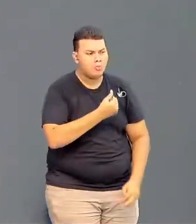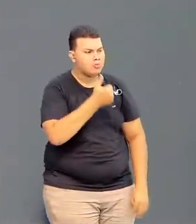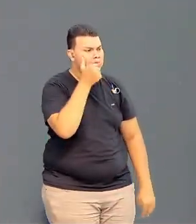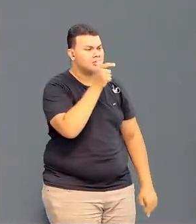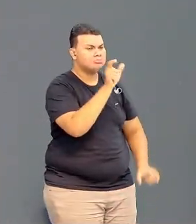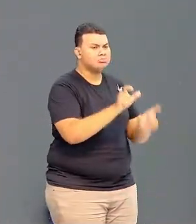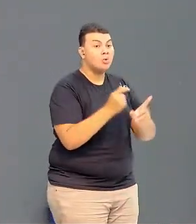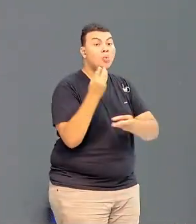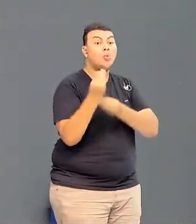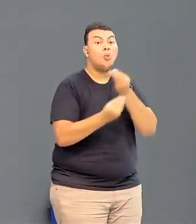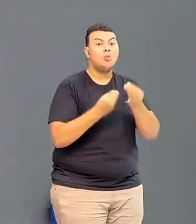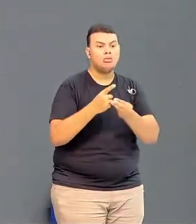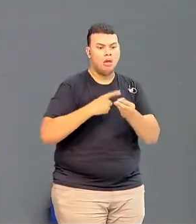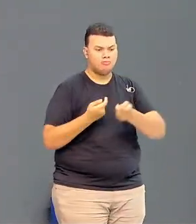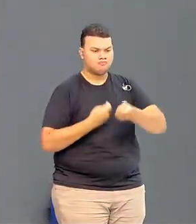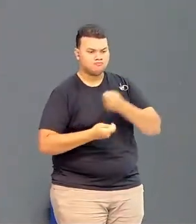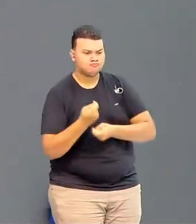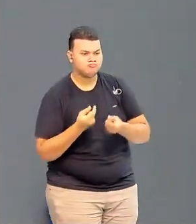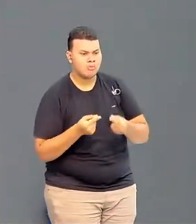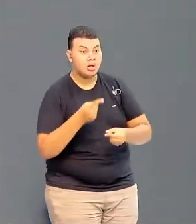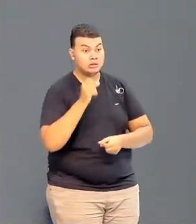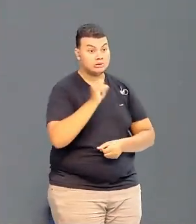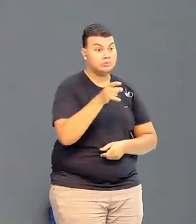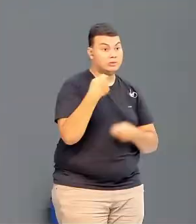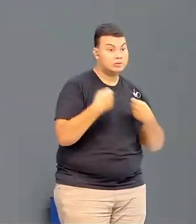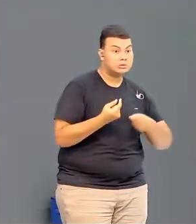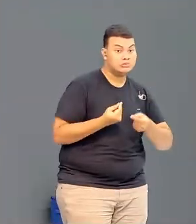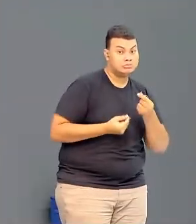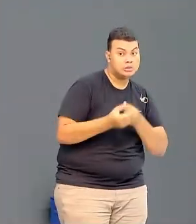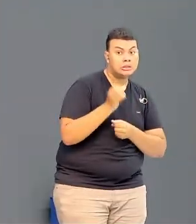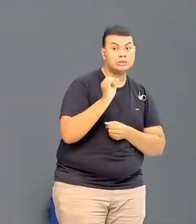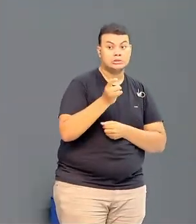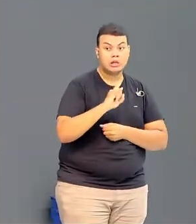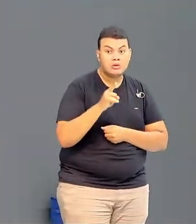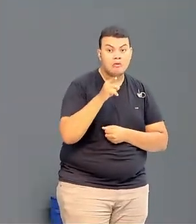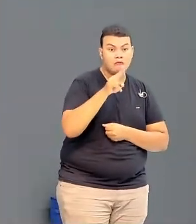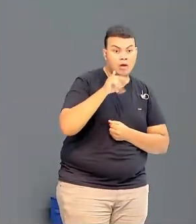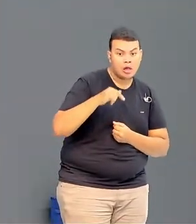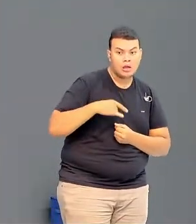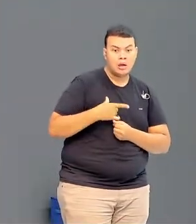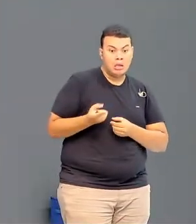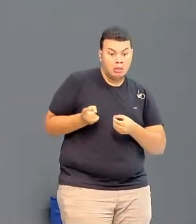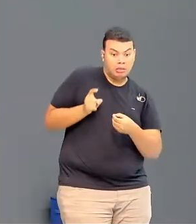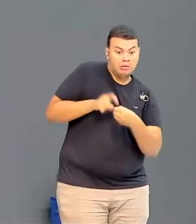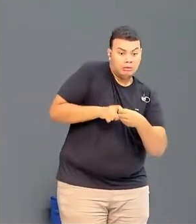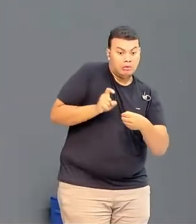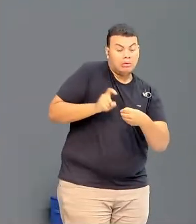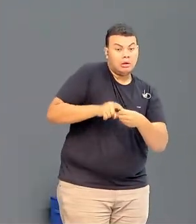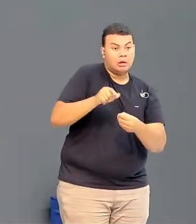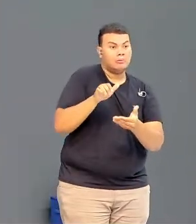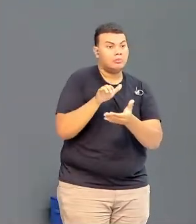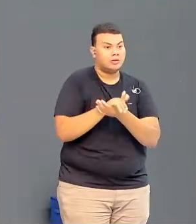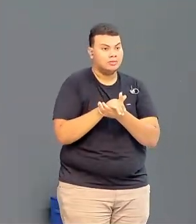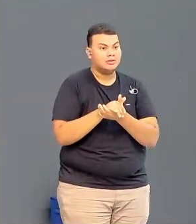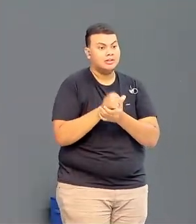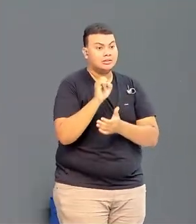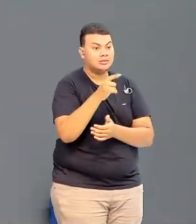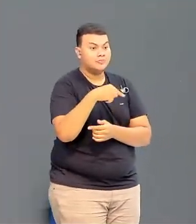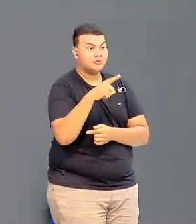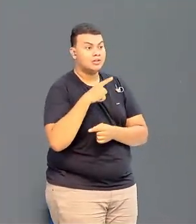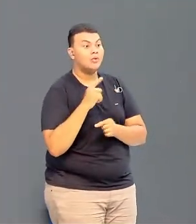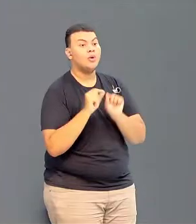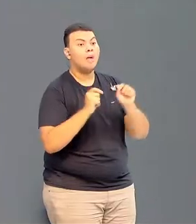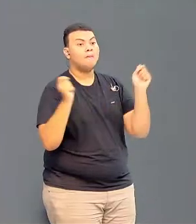homem, sobre como é finanças. Olha, você precisa ganhar seu dinheiro, porque senão você vai depender do seu marido. Enquanto esses dois poderiam estar